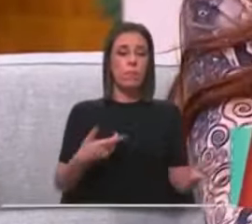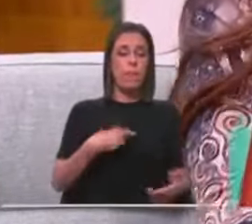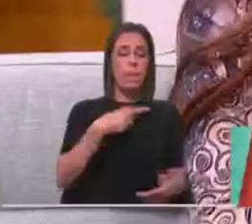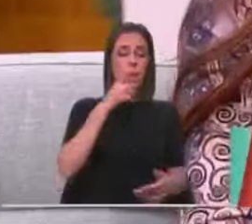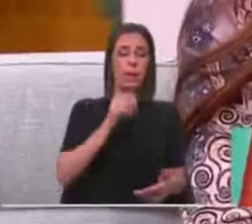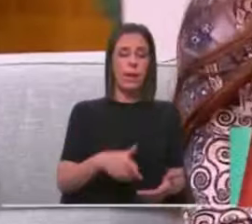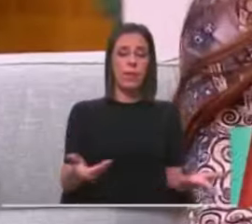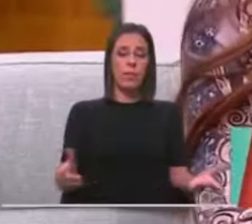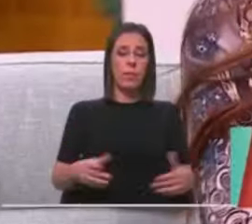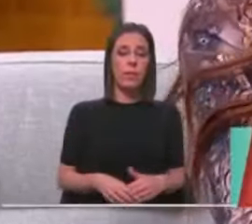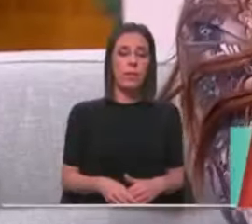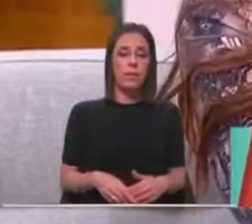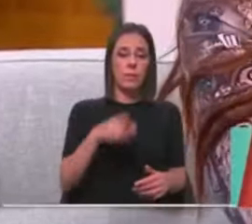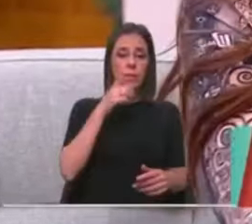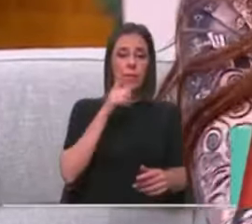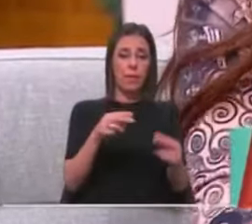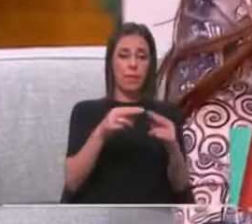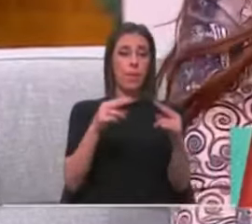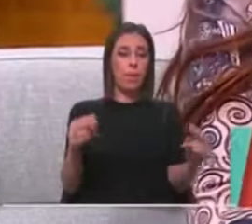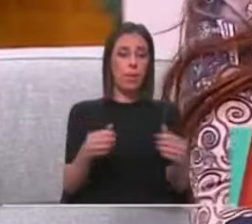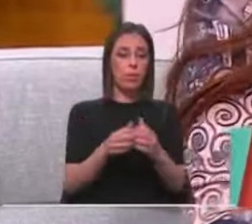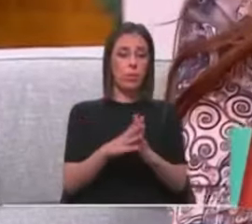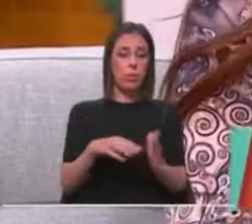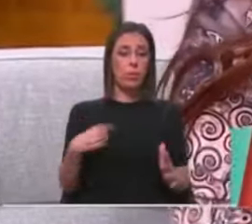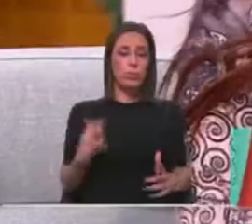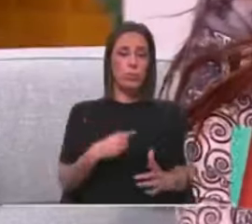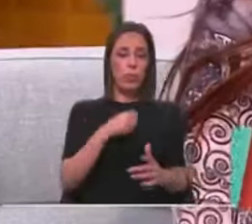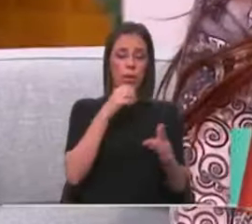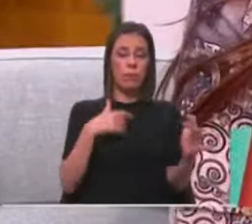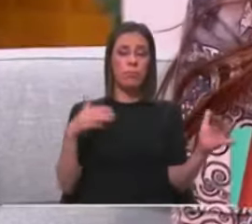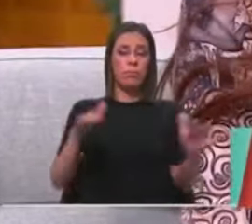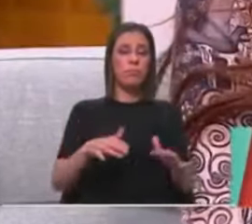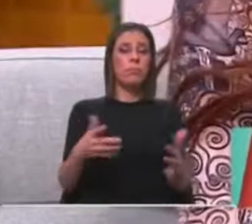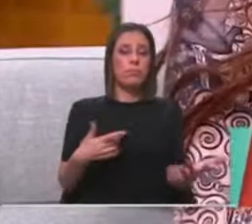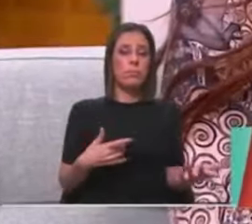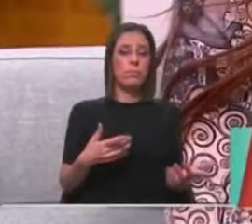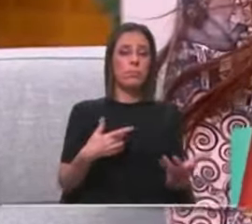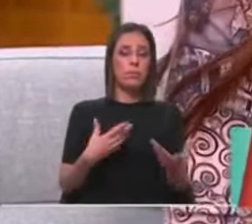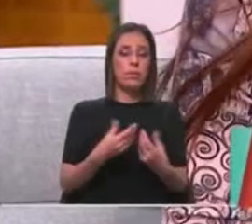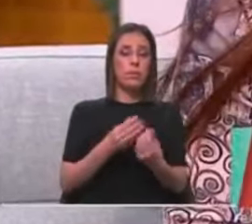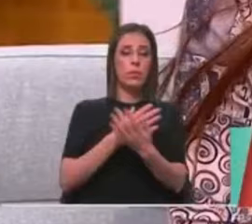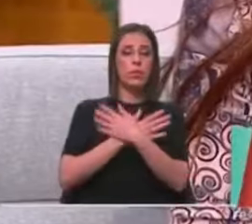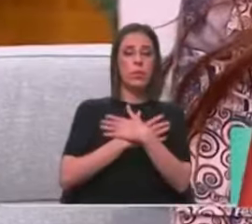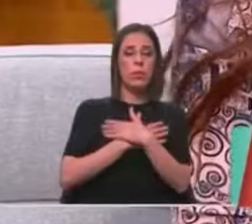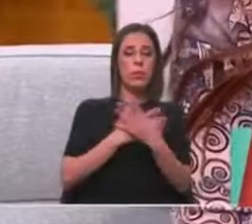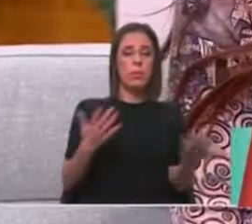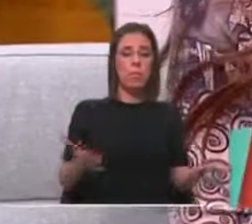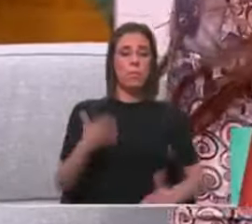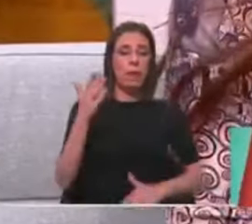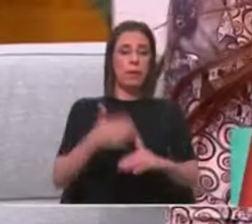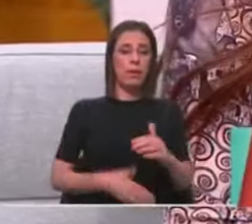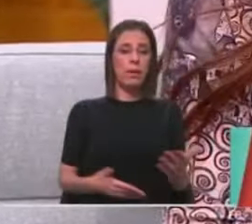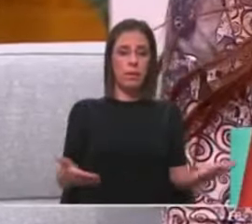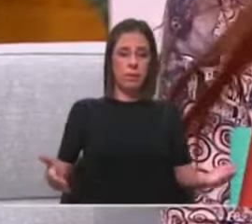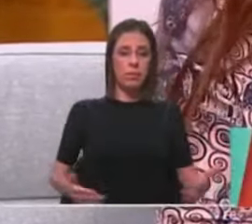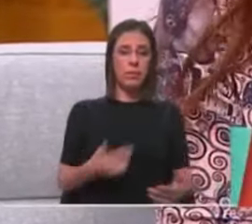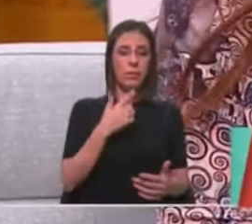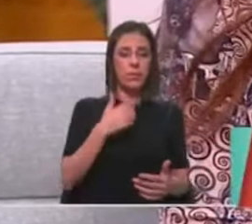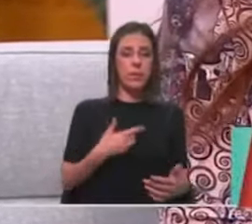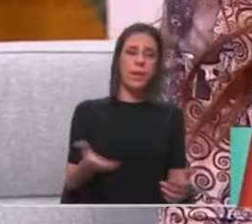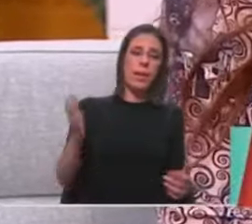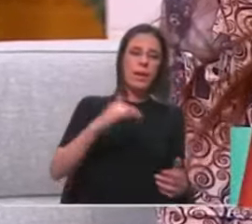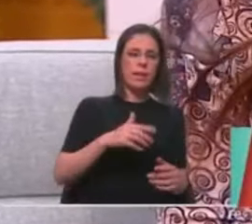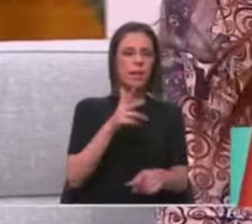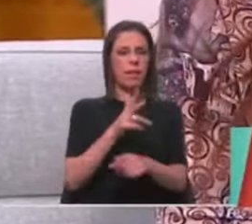café ao Café da Ponta, onde todos nós parávamos para beber, para estar com os amigos. E de repente disseram, Gi, vem